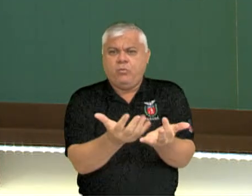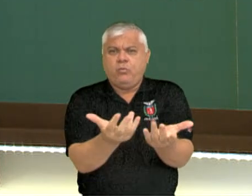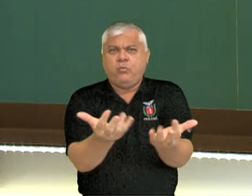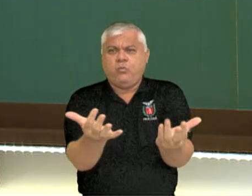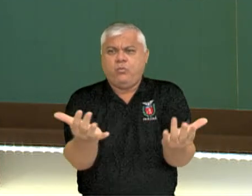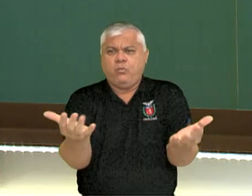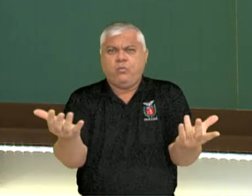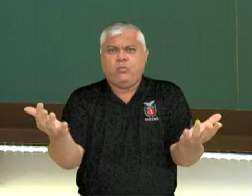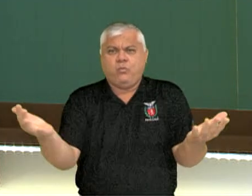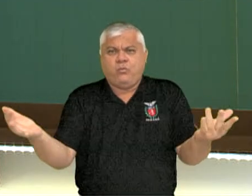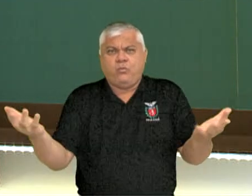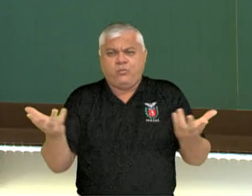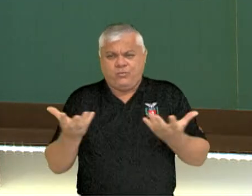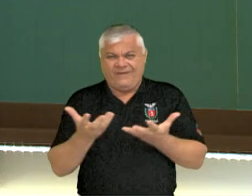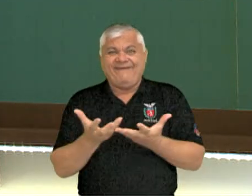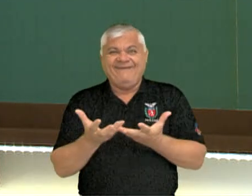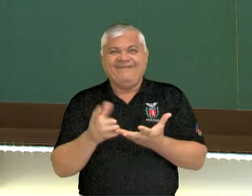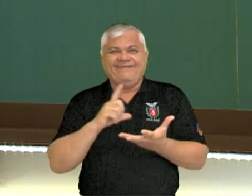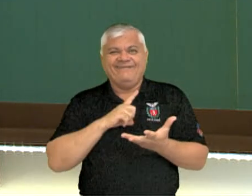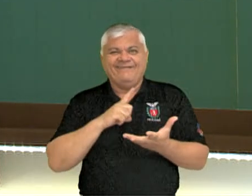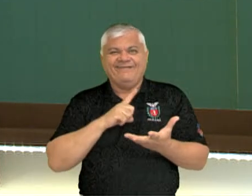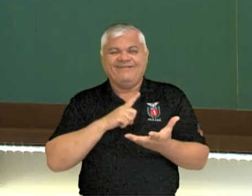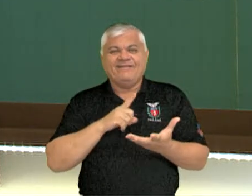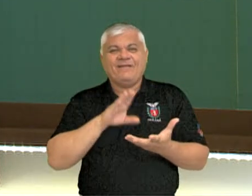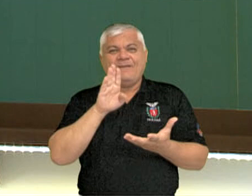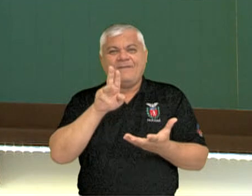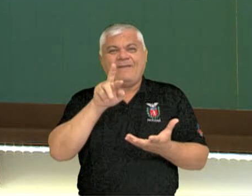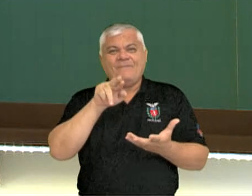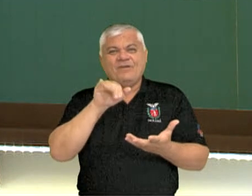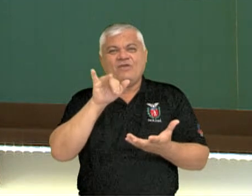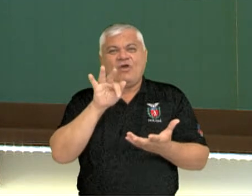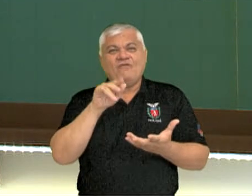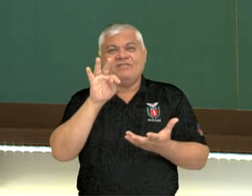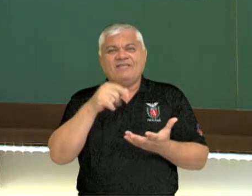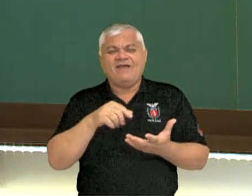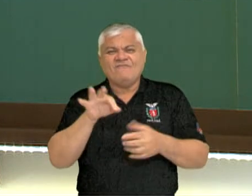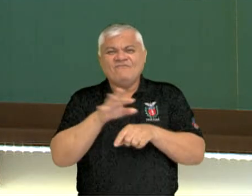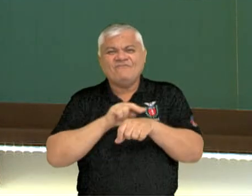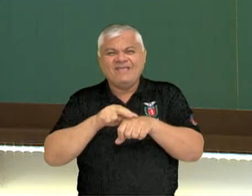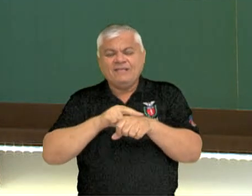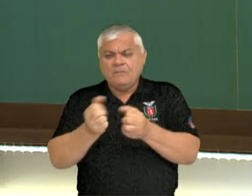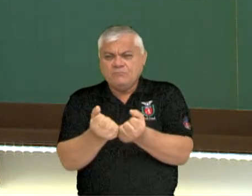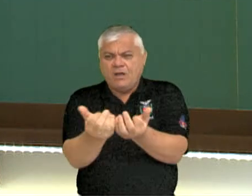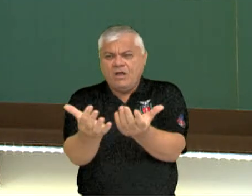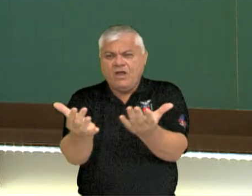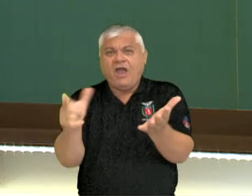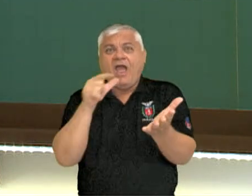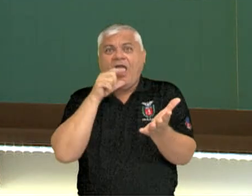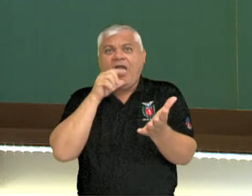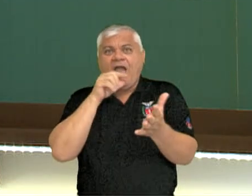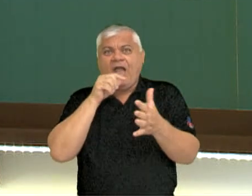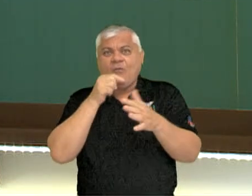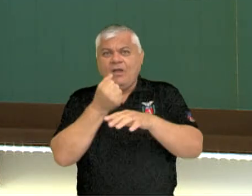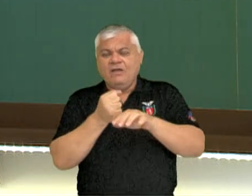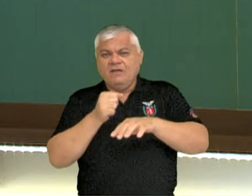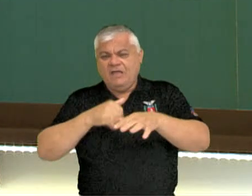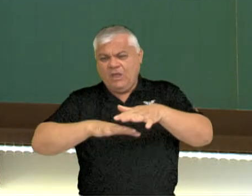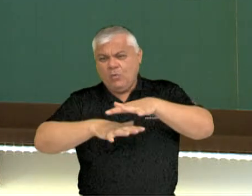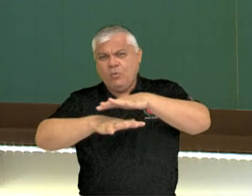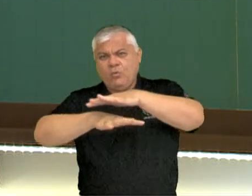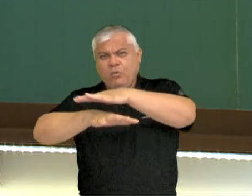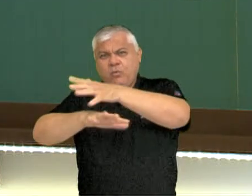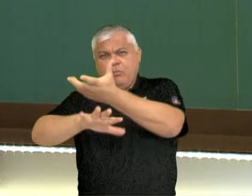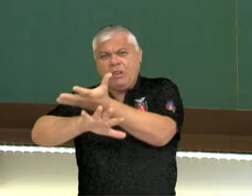dessas briófitas no meio. E isso é legal, porque faz com que os pesquisadores consigam intervir e